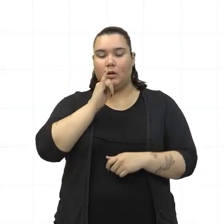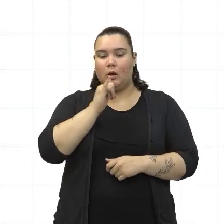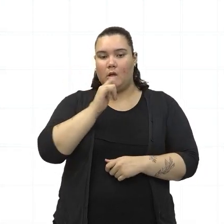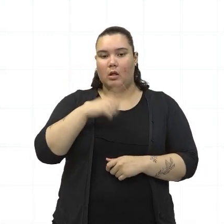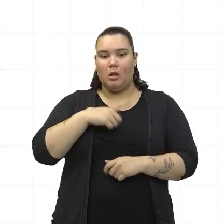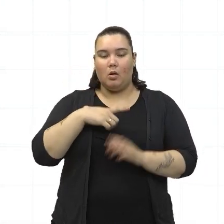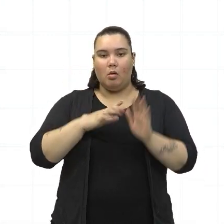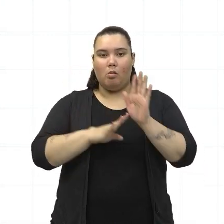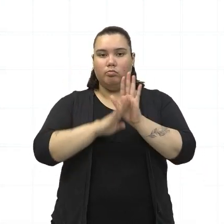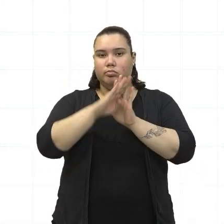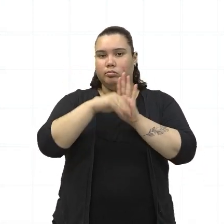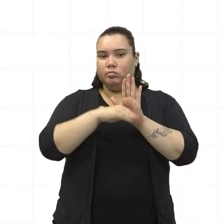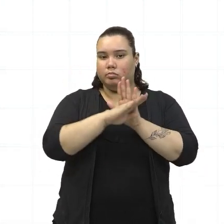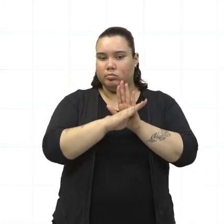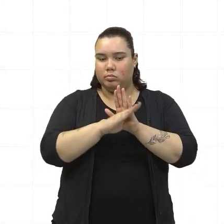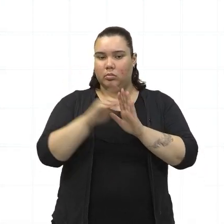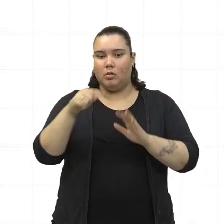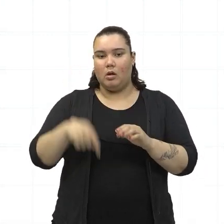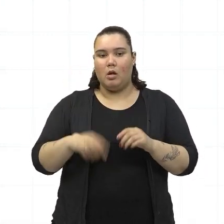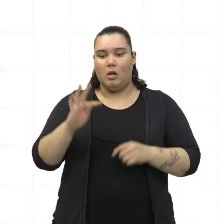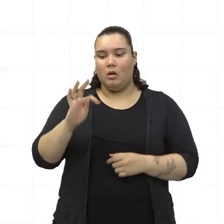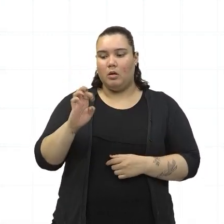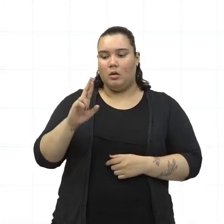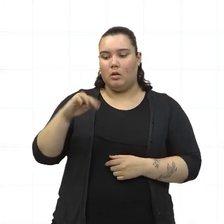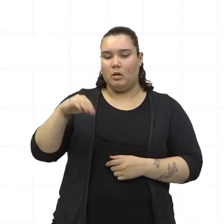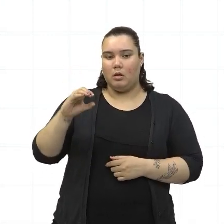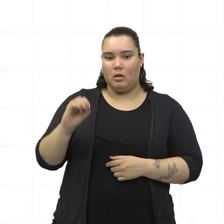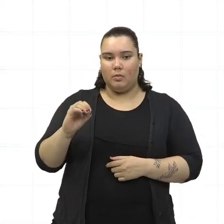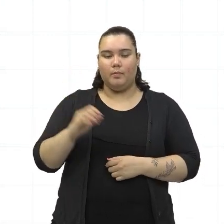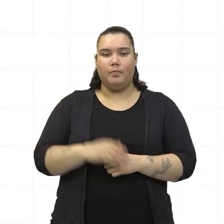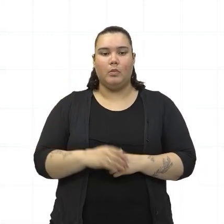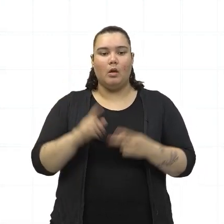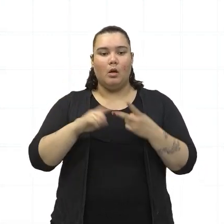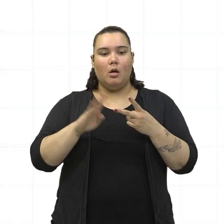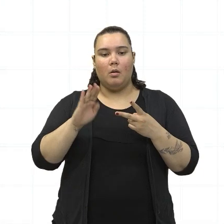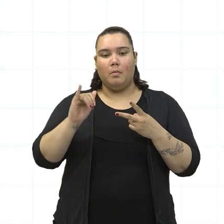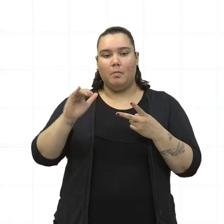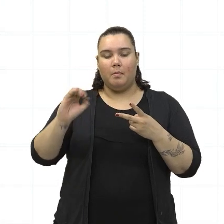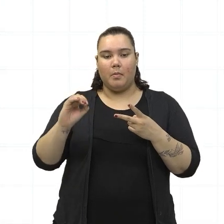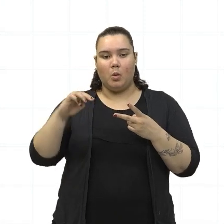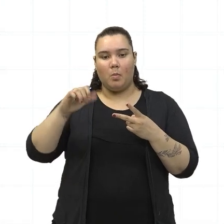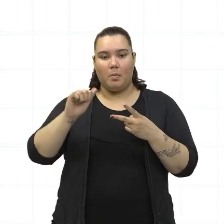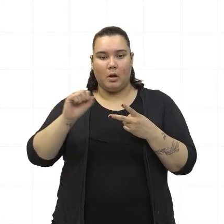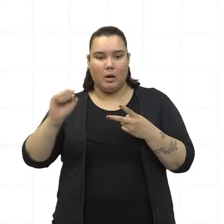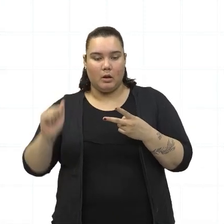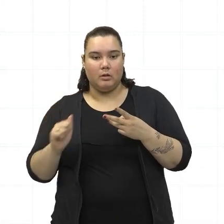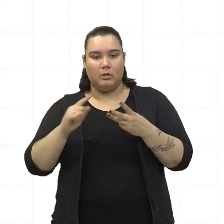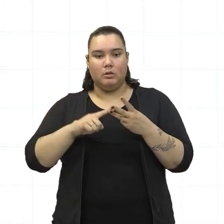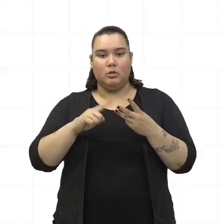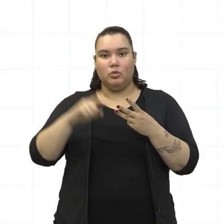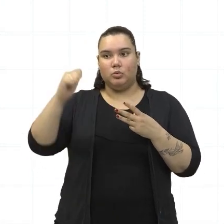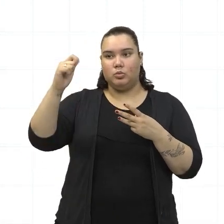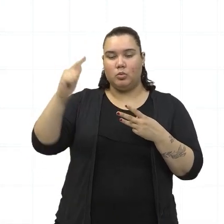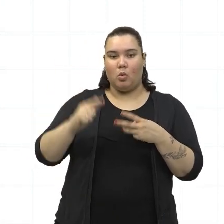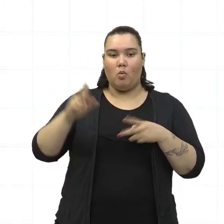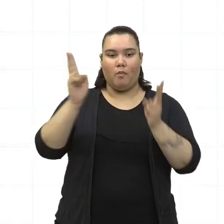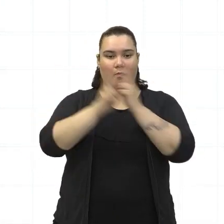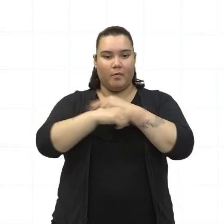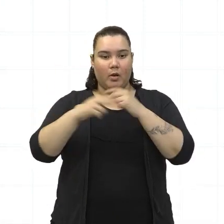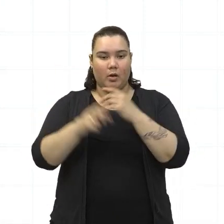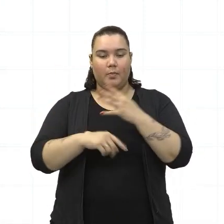nos dados também a termoelétrica, biomassa, solar e eólica, carvão e